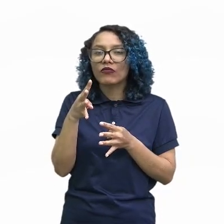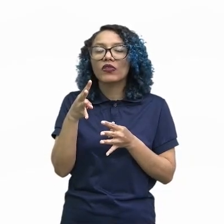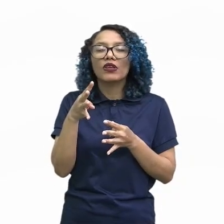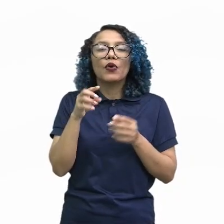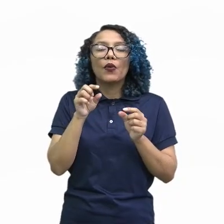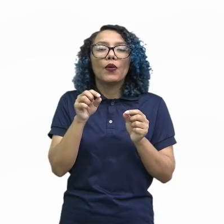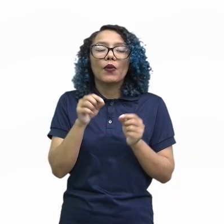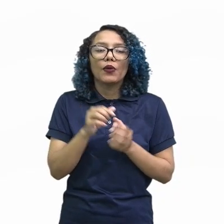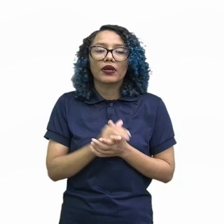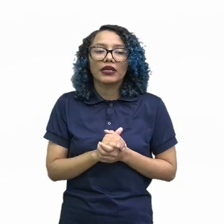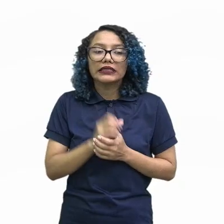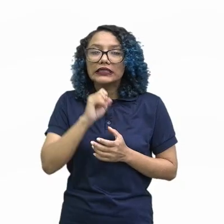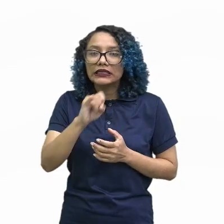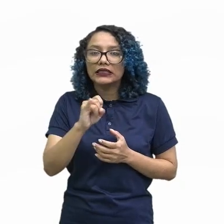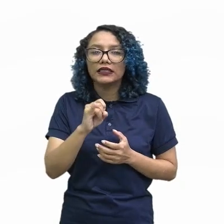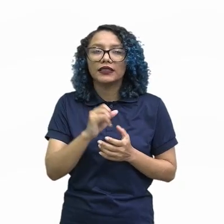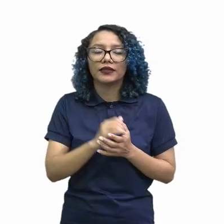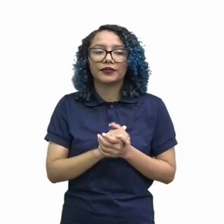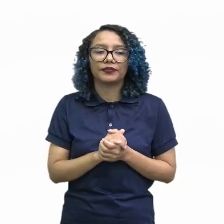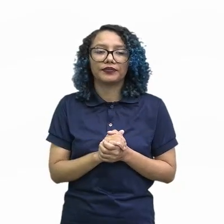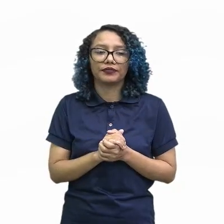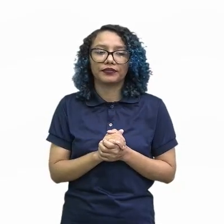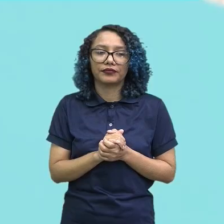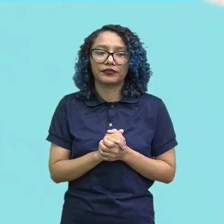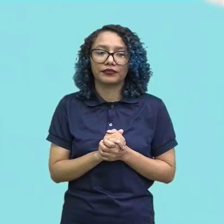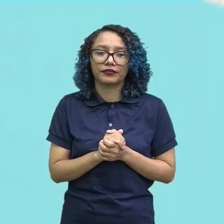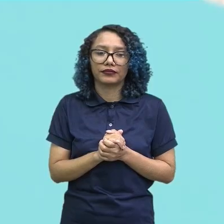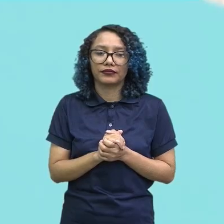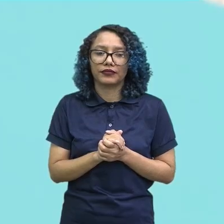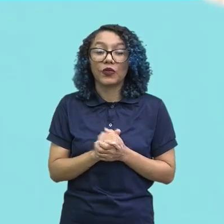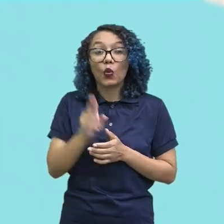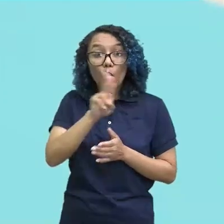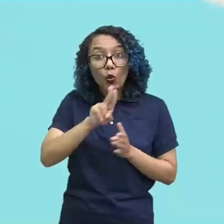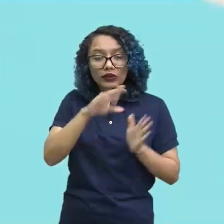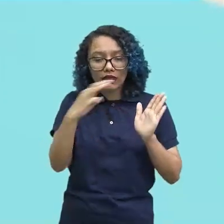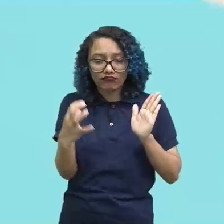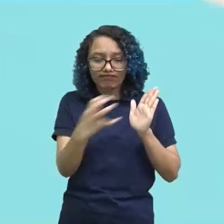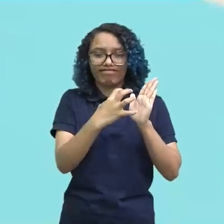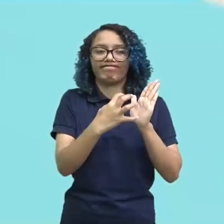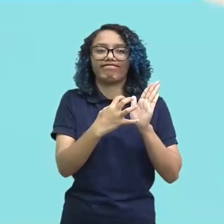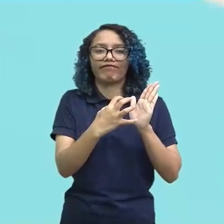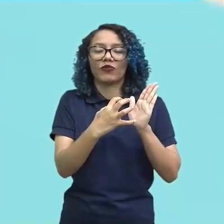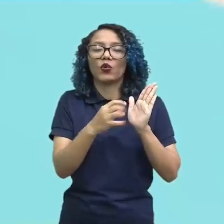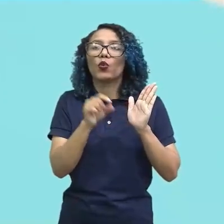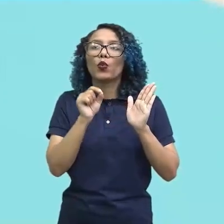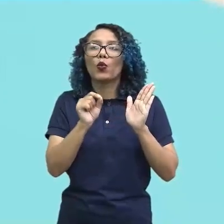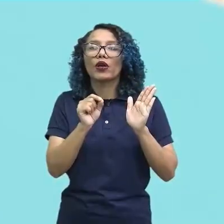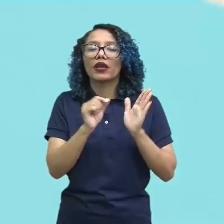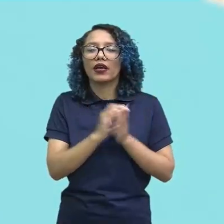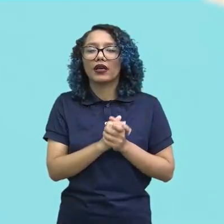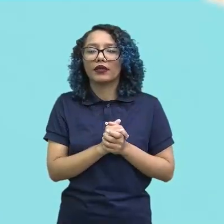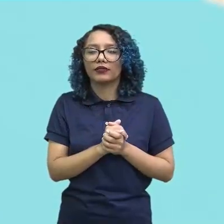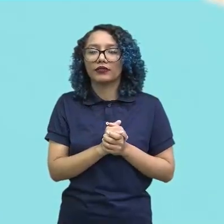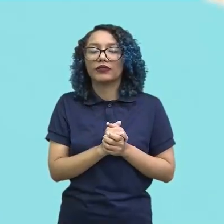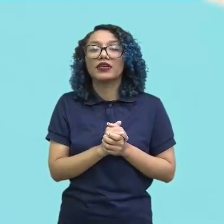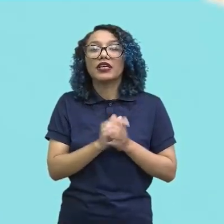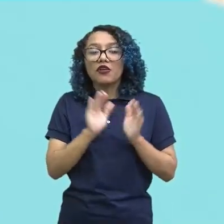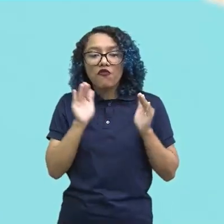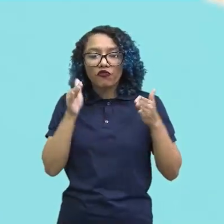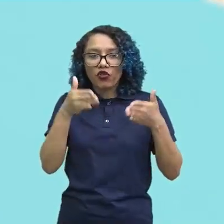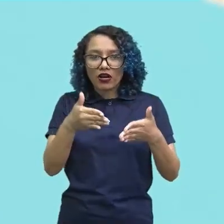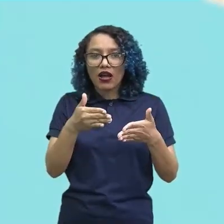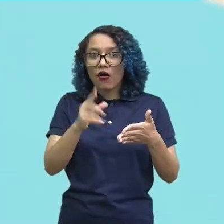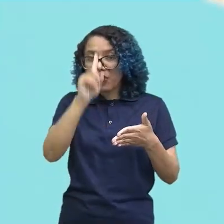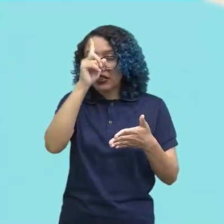nós utilizamos, falamos, fazemos usos de hipérboles, nós queremos enfatizar, geralmente, uma ideia. E